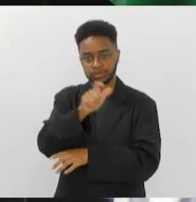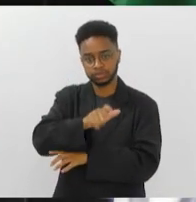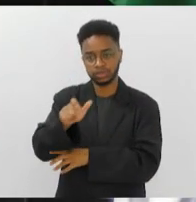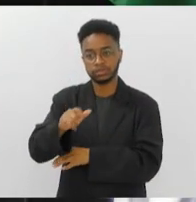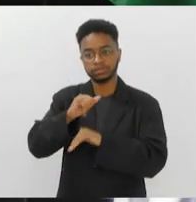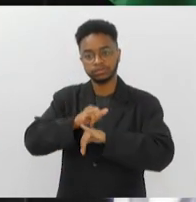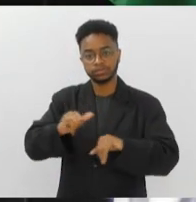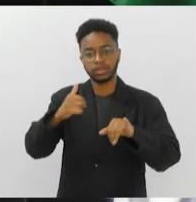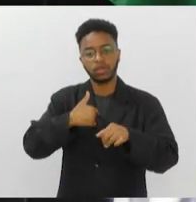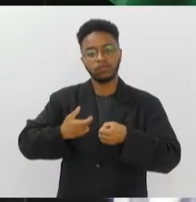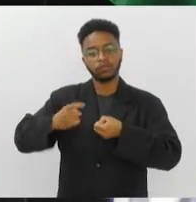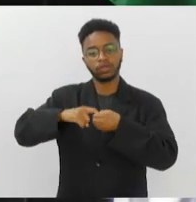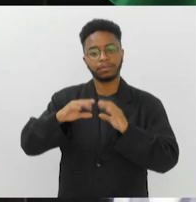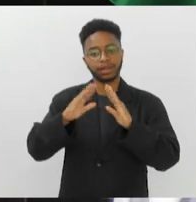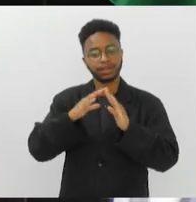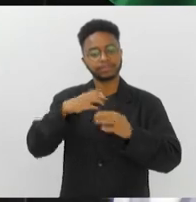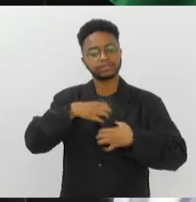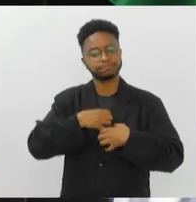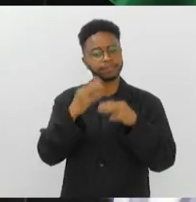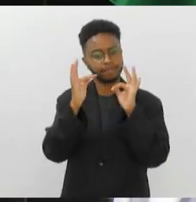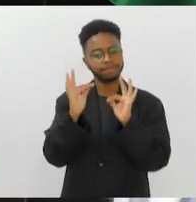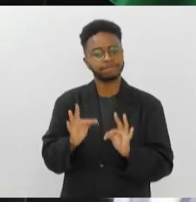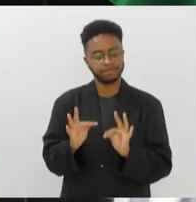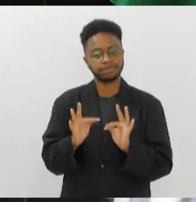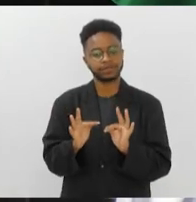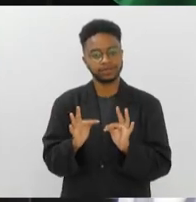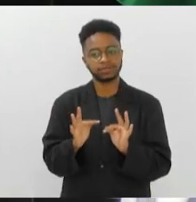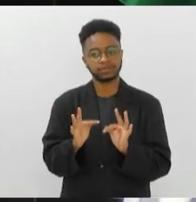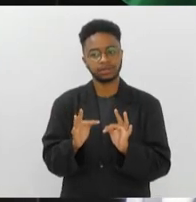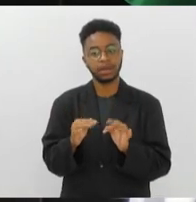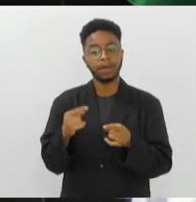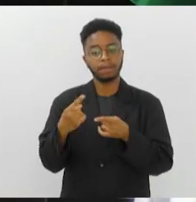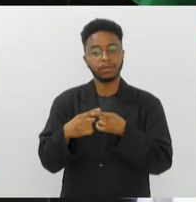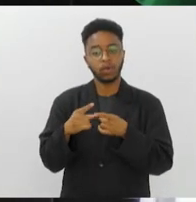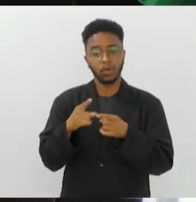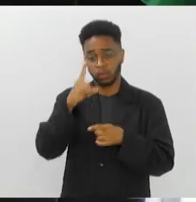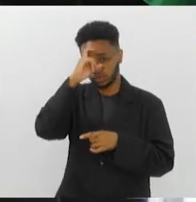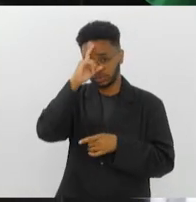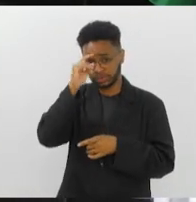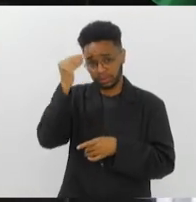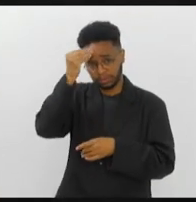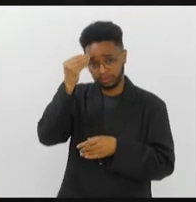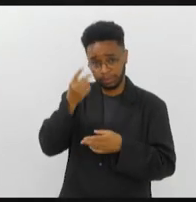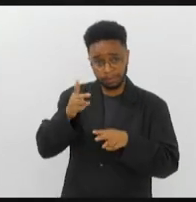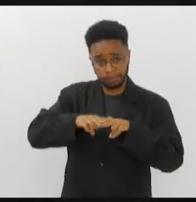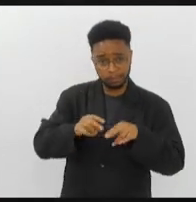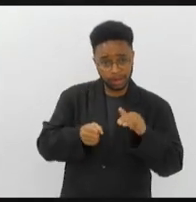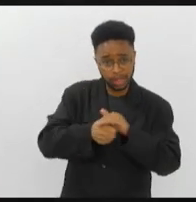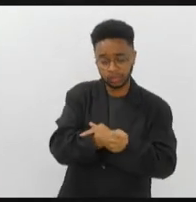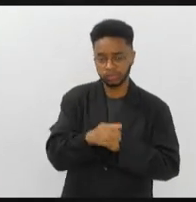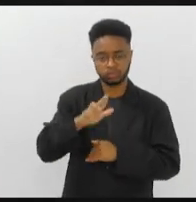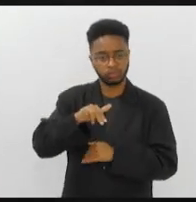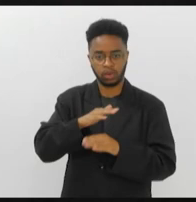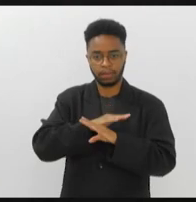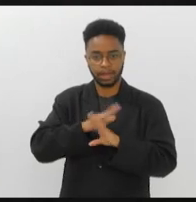que eu saio com meu coração renovado, né, e manicômio nunca mais.